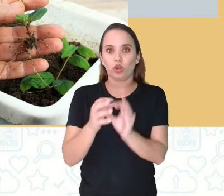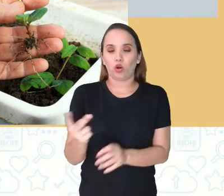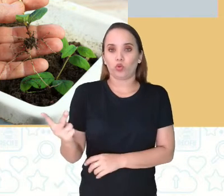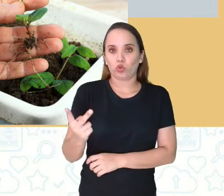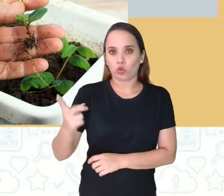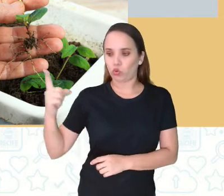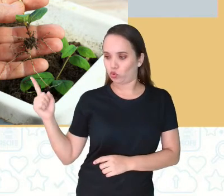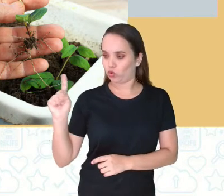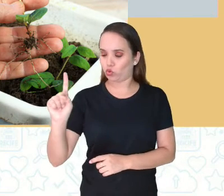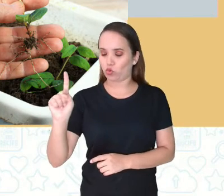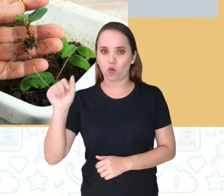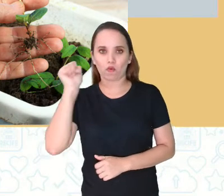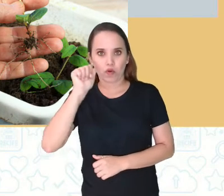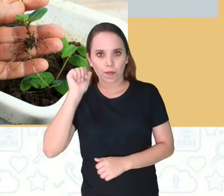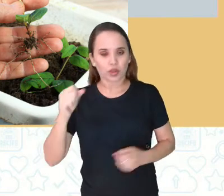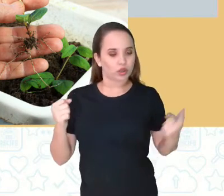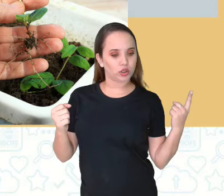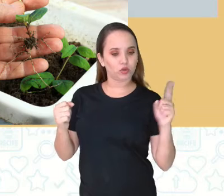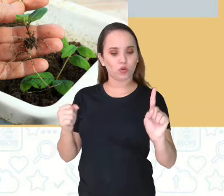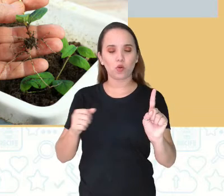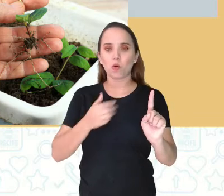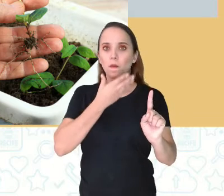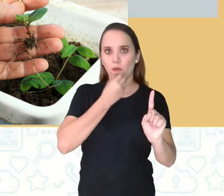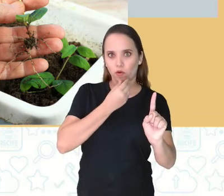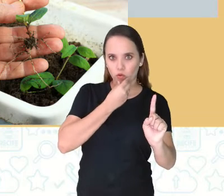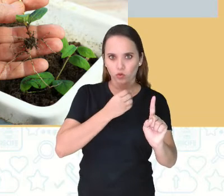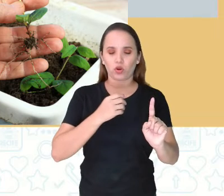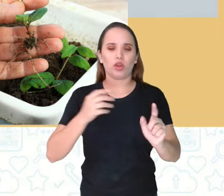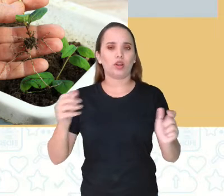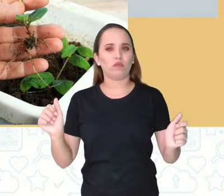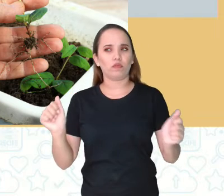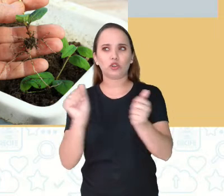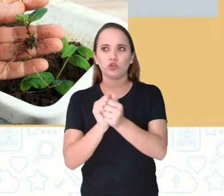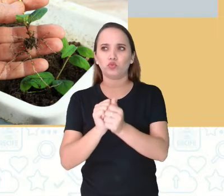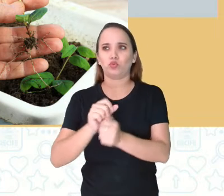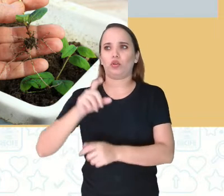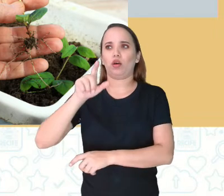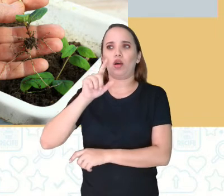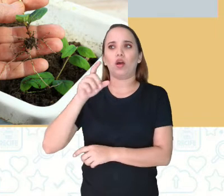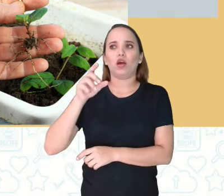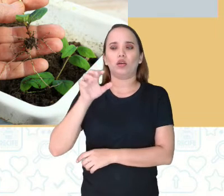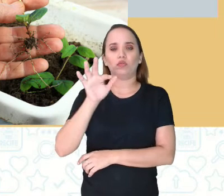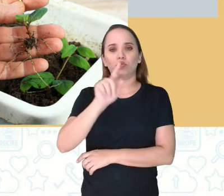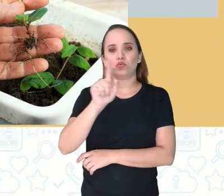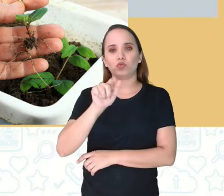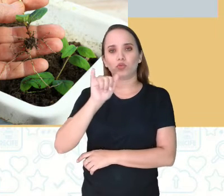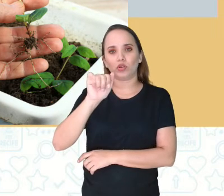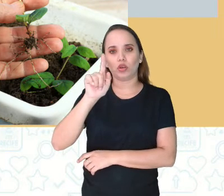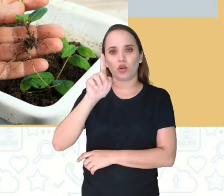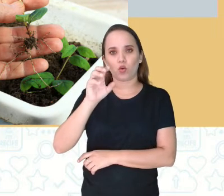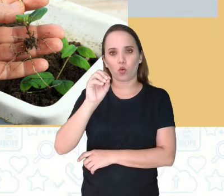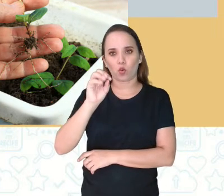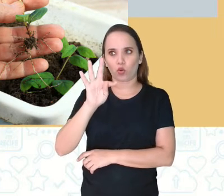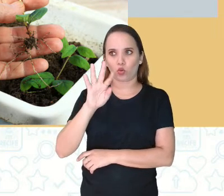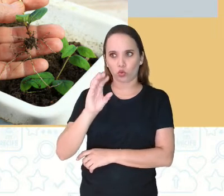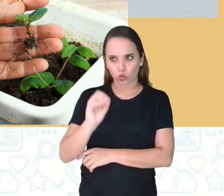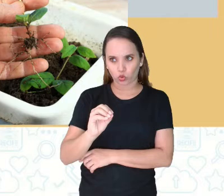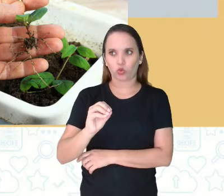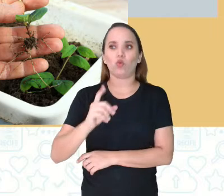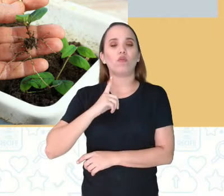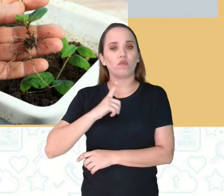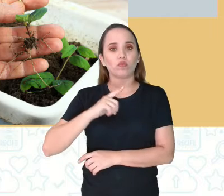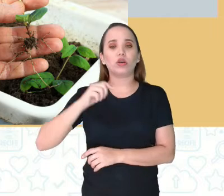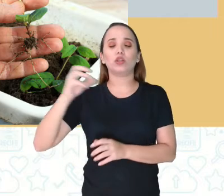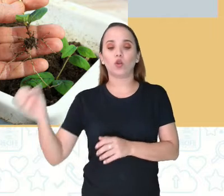masculino e feminino, formando o zigoto, que dará origem a um novo ser. Então, para que ocorra a reprodução sexuada,